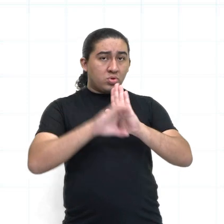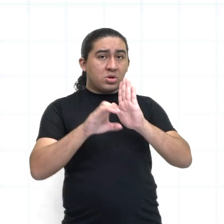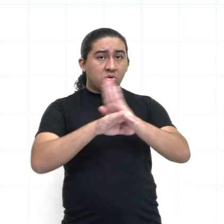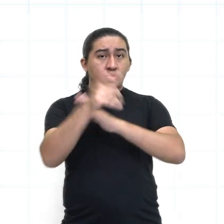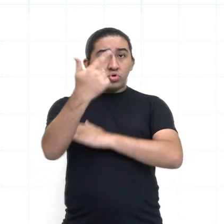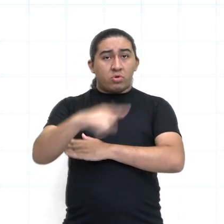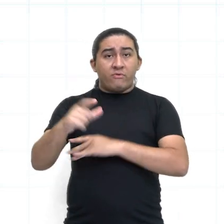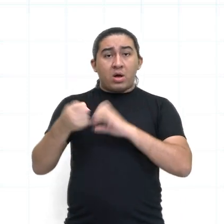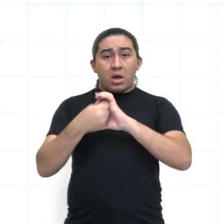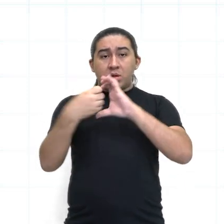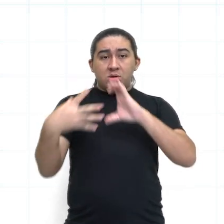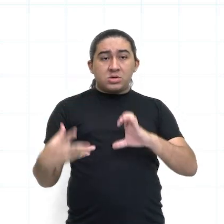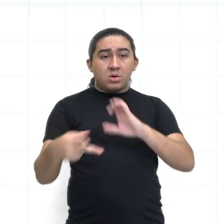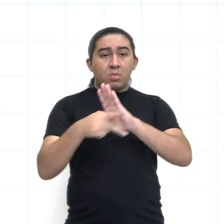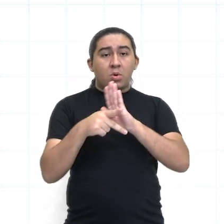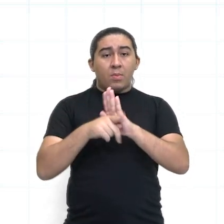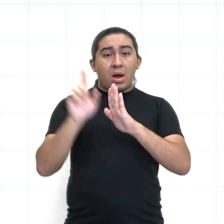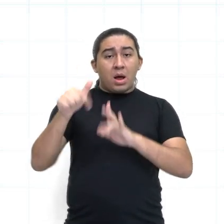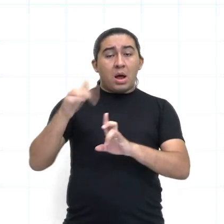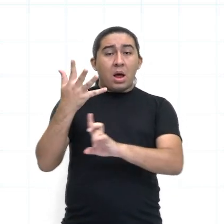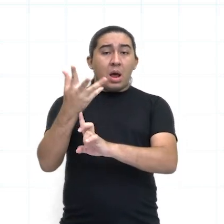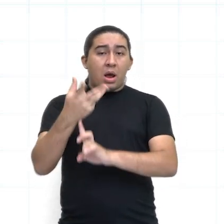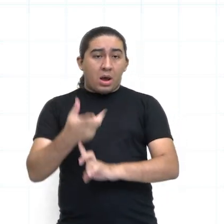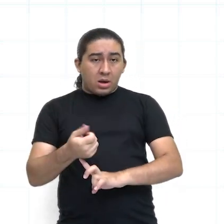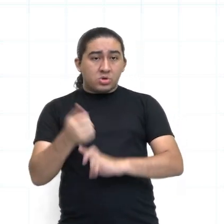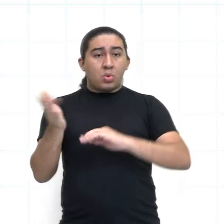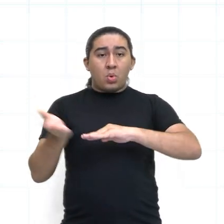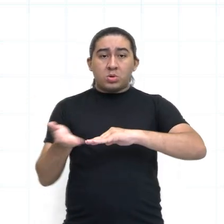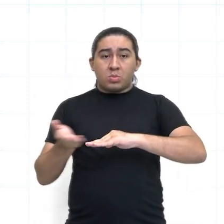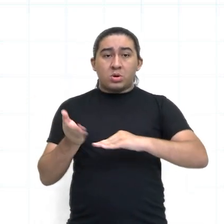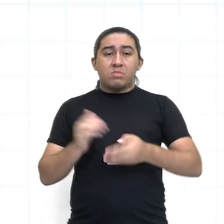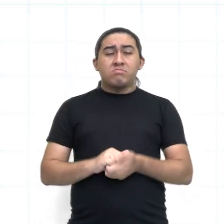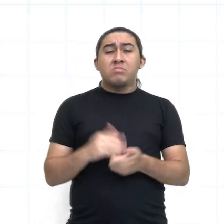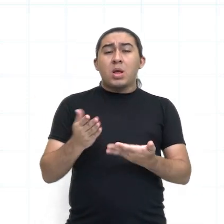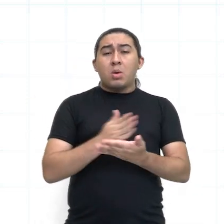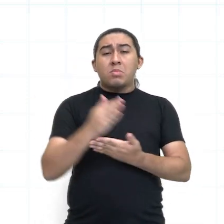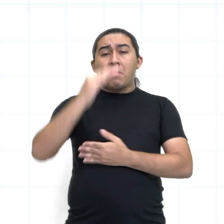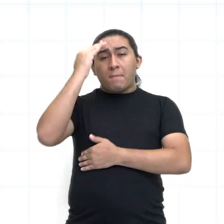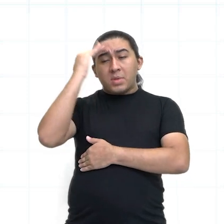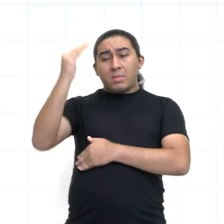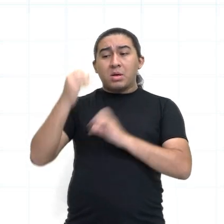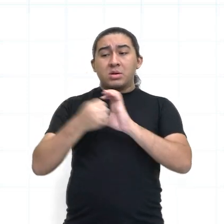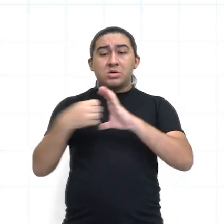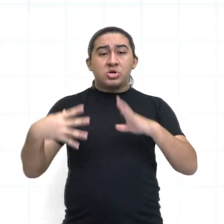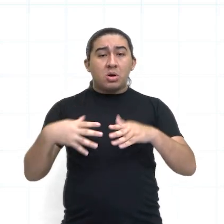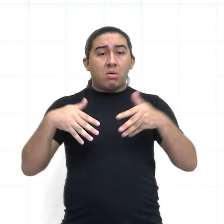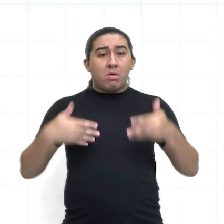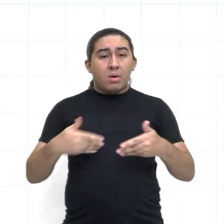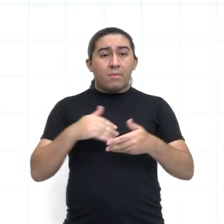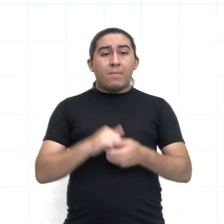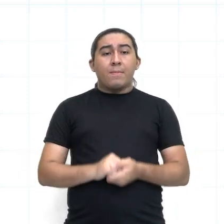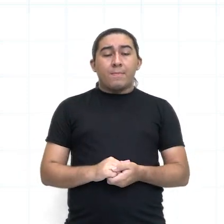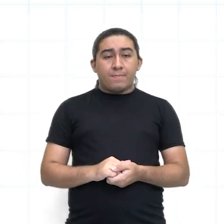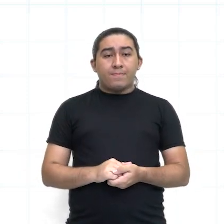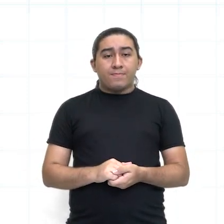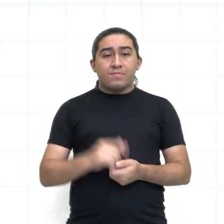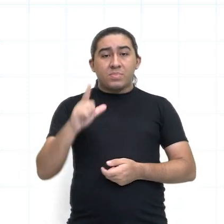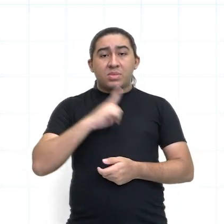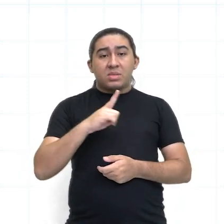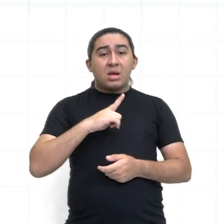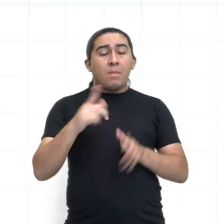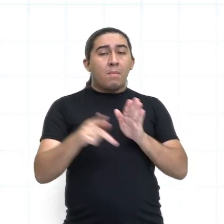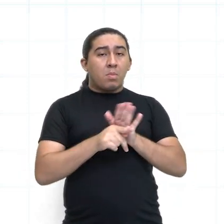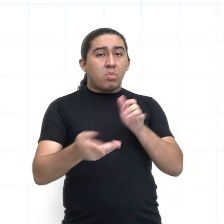novamente as características da arte contemporânea. Então, algumas das principais características da arte contemporânea são abandono